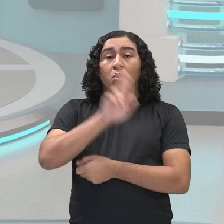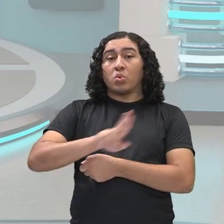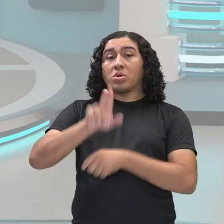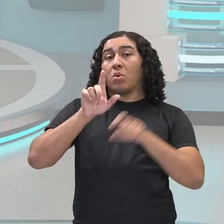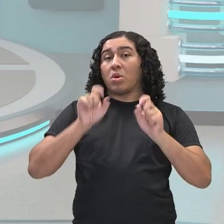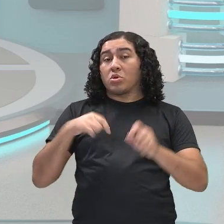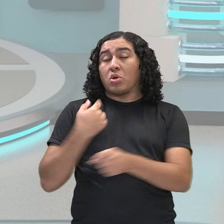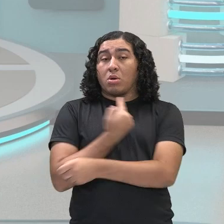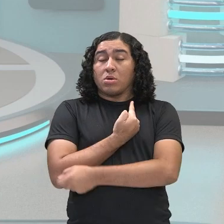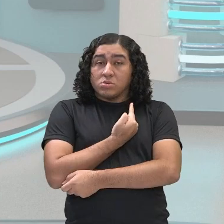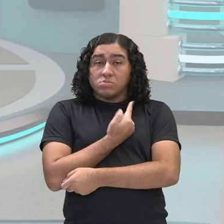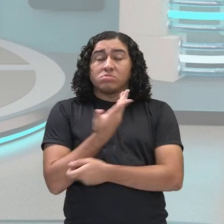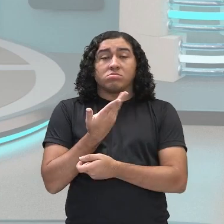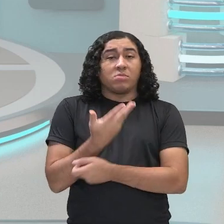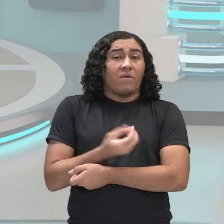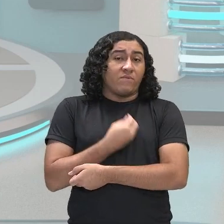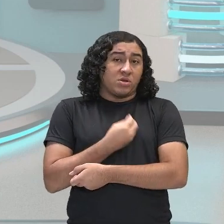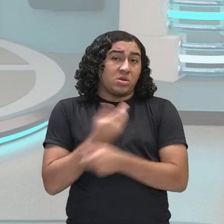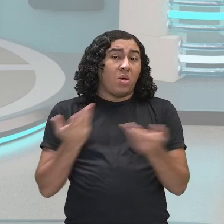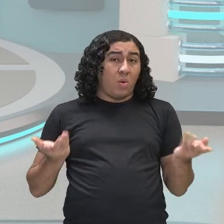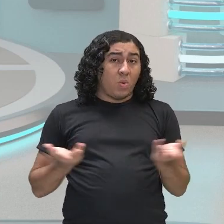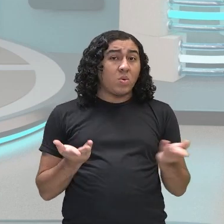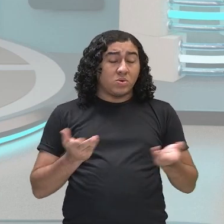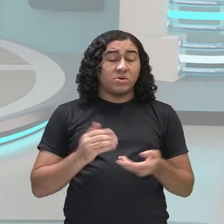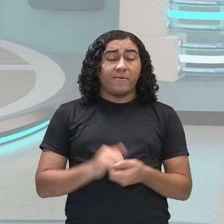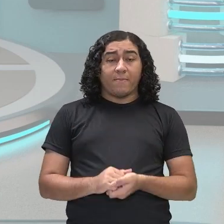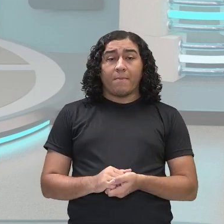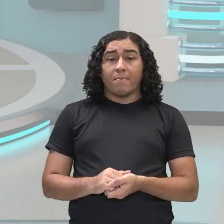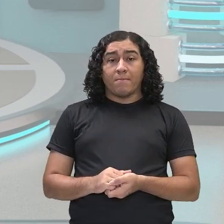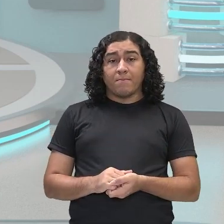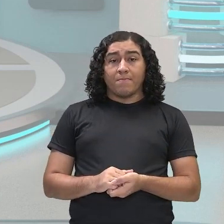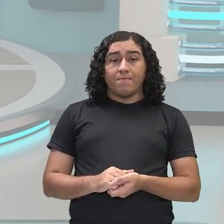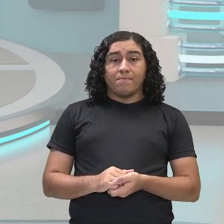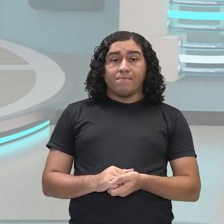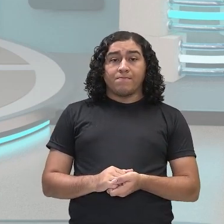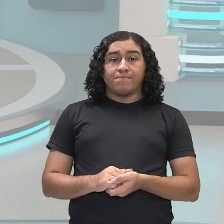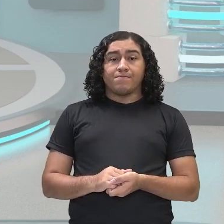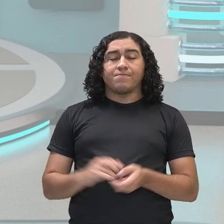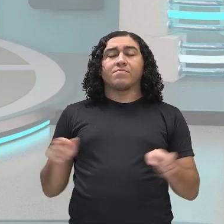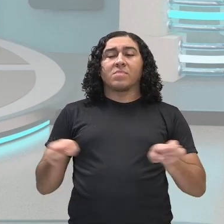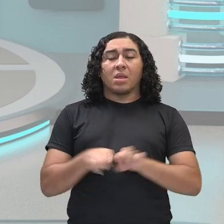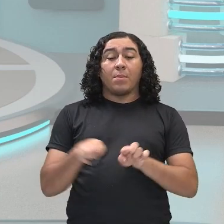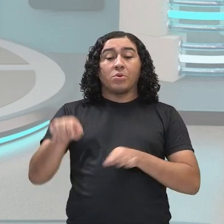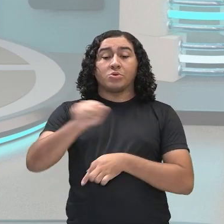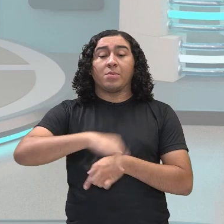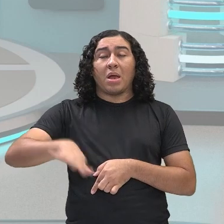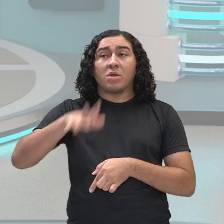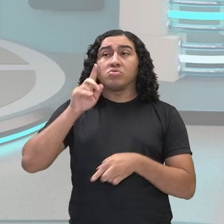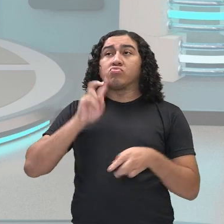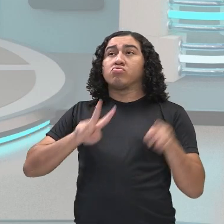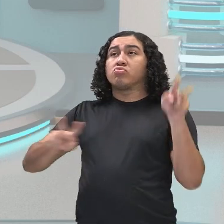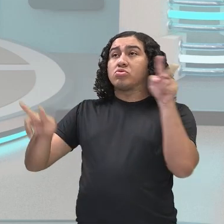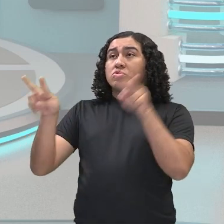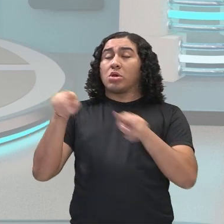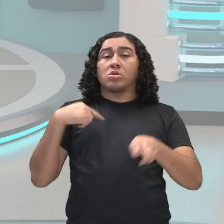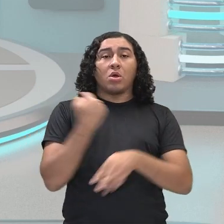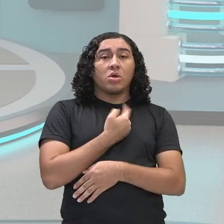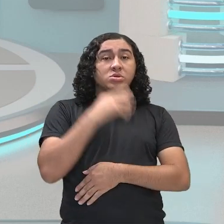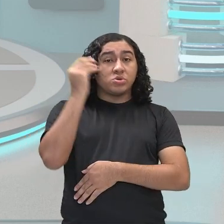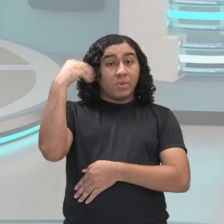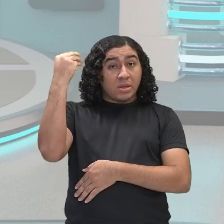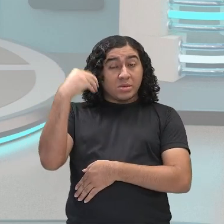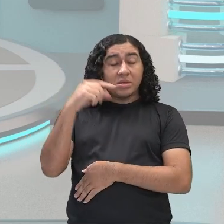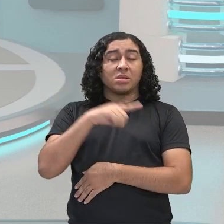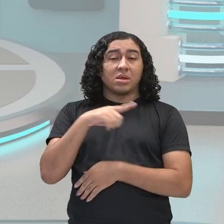que estamos vivendo atualmente. E ao nosso redor, na nossa vida, algo que